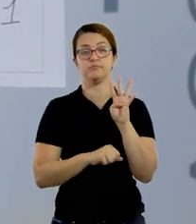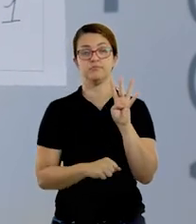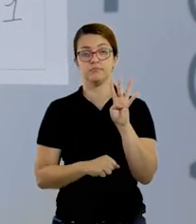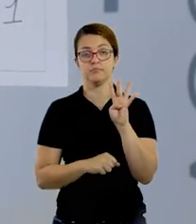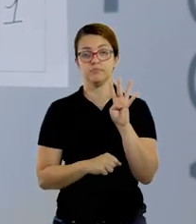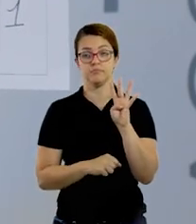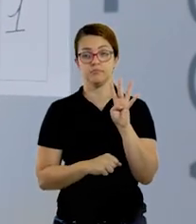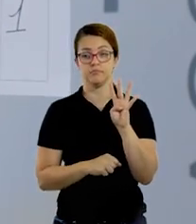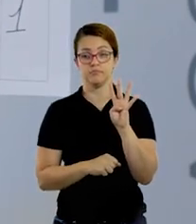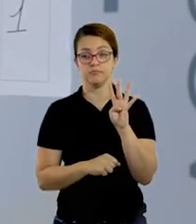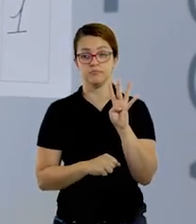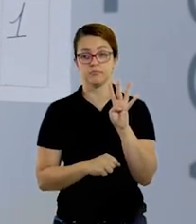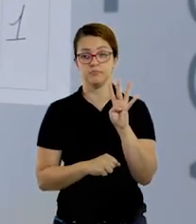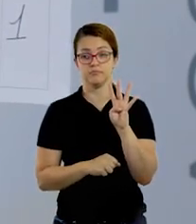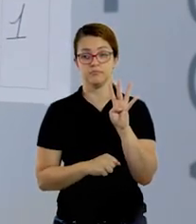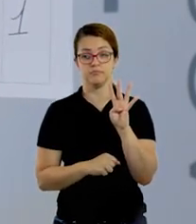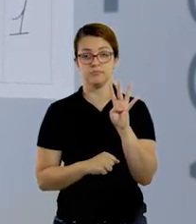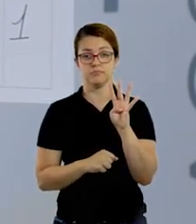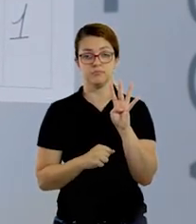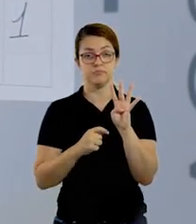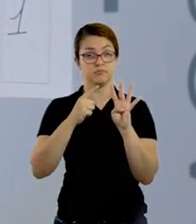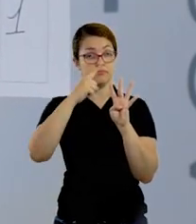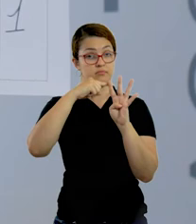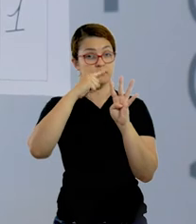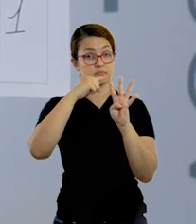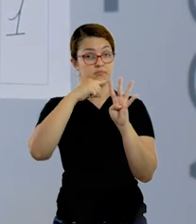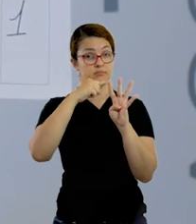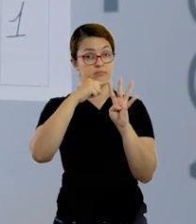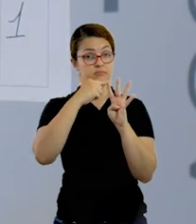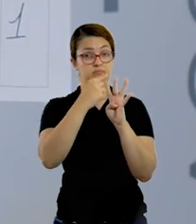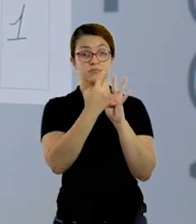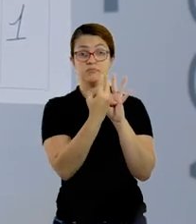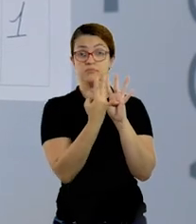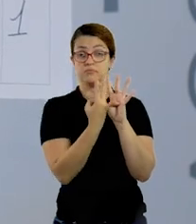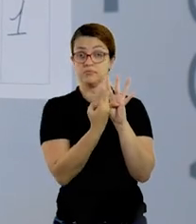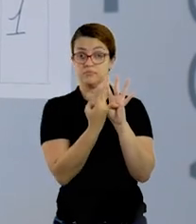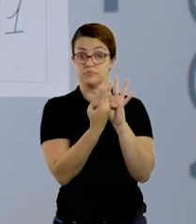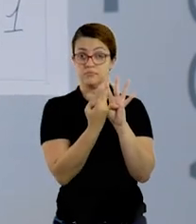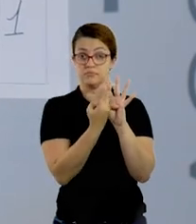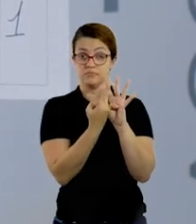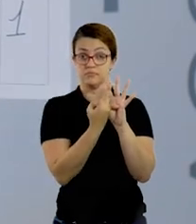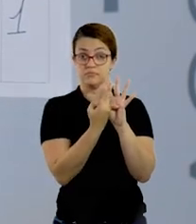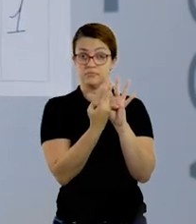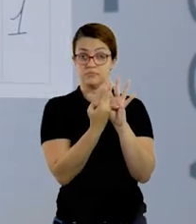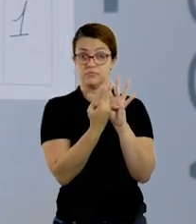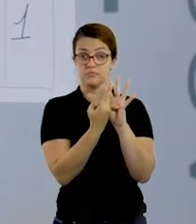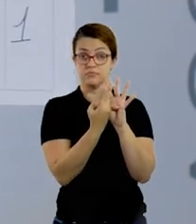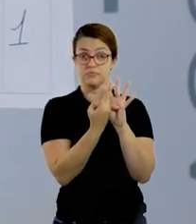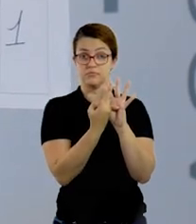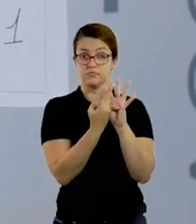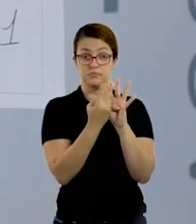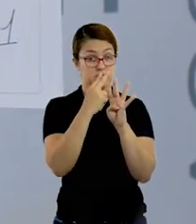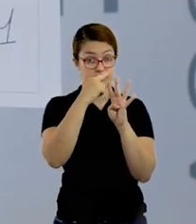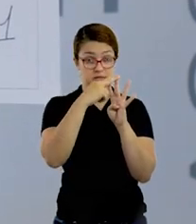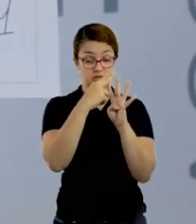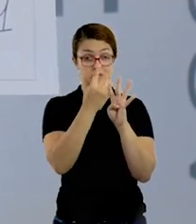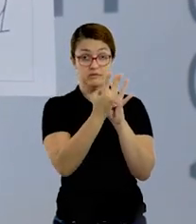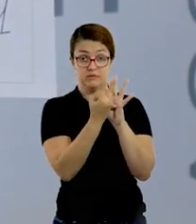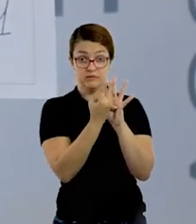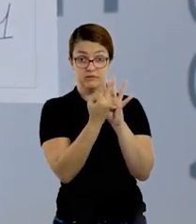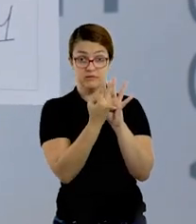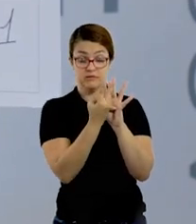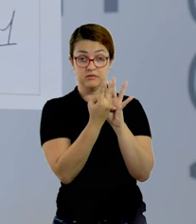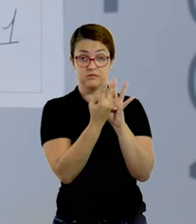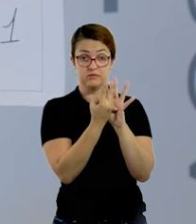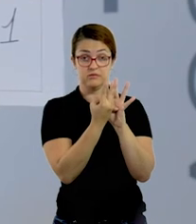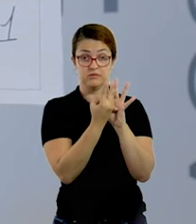de milhar. Na quinta ordem, nós temos o número 3, que representa 3 dezenas de milhar.